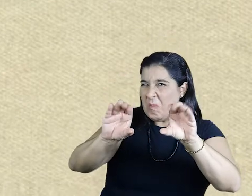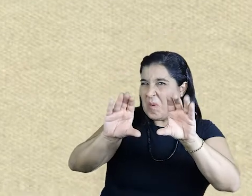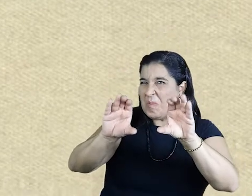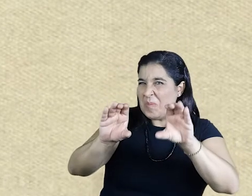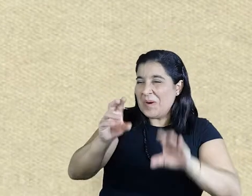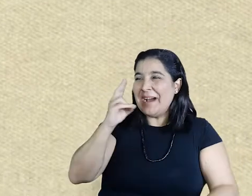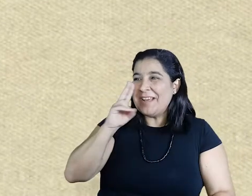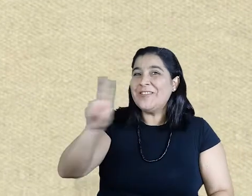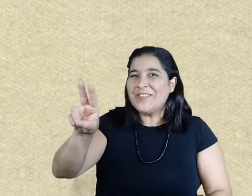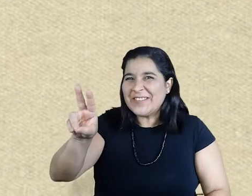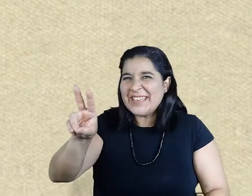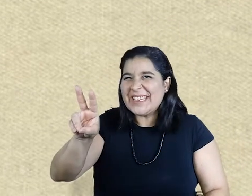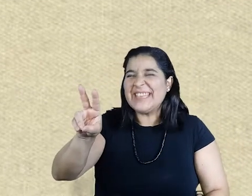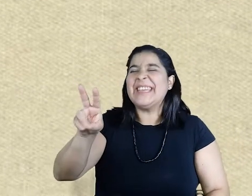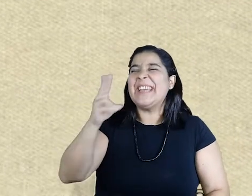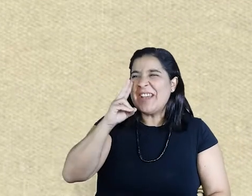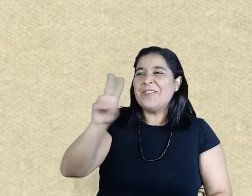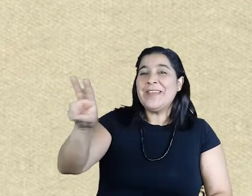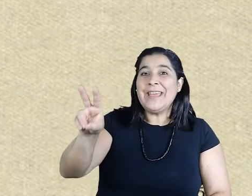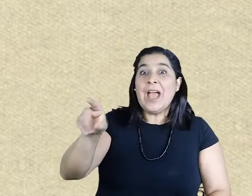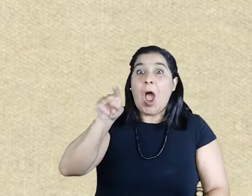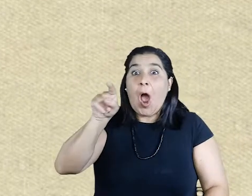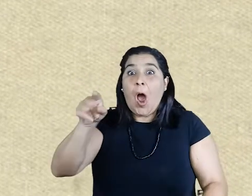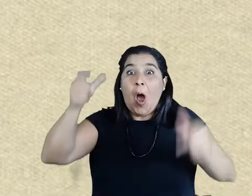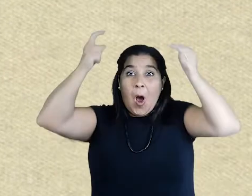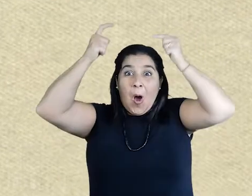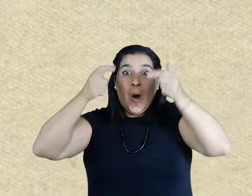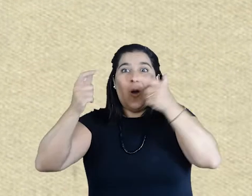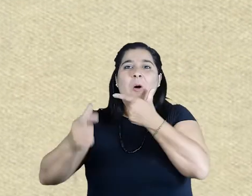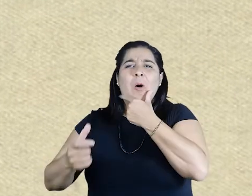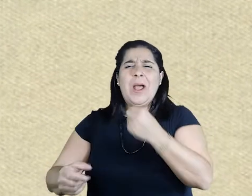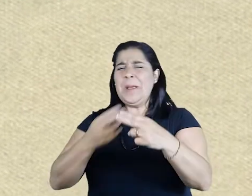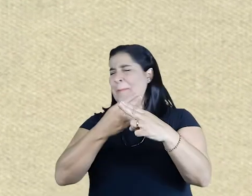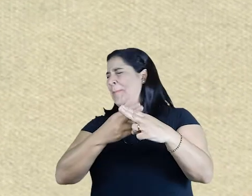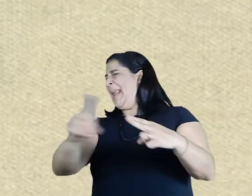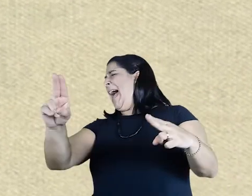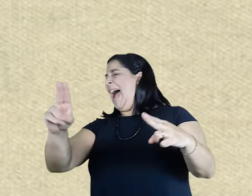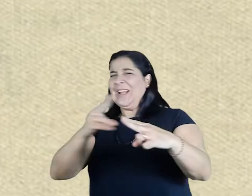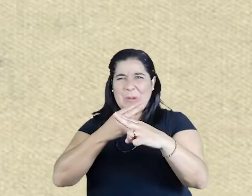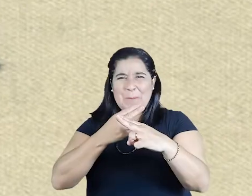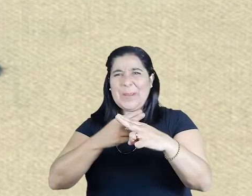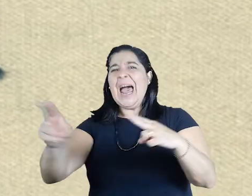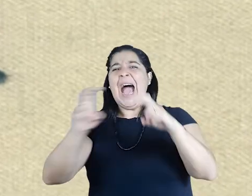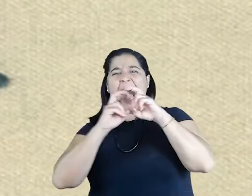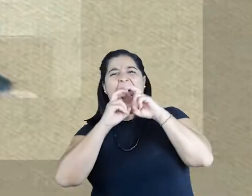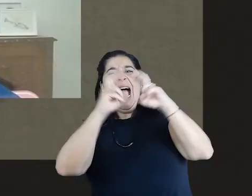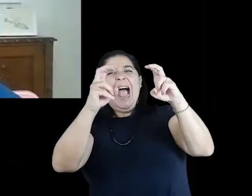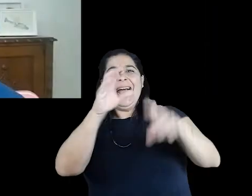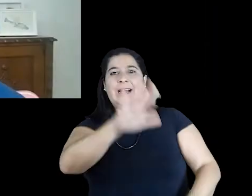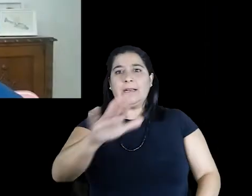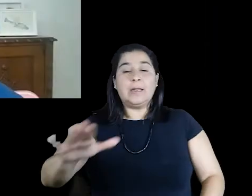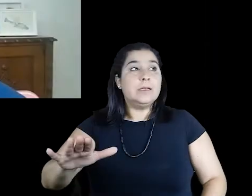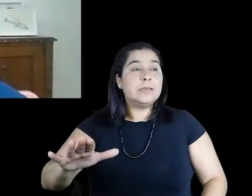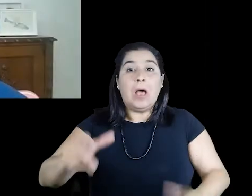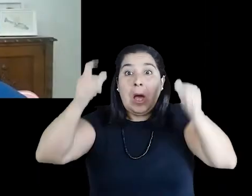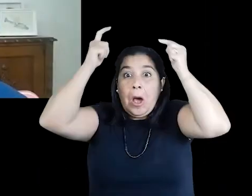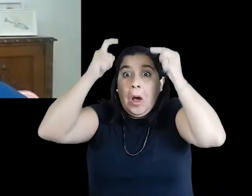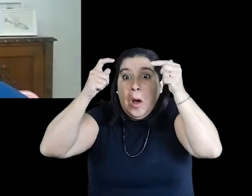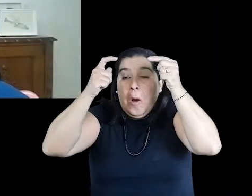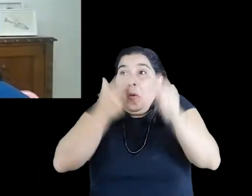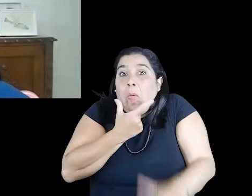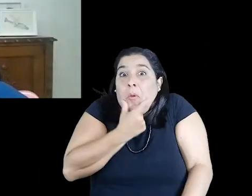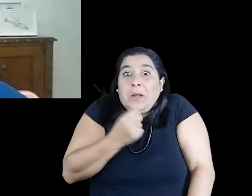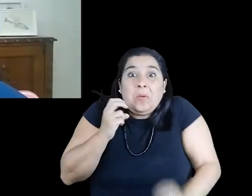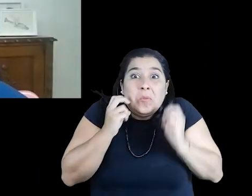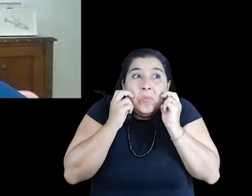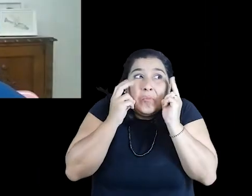rei. Apontou o dedo e gritou, o rei está nu! E aí o rei, meu Deus! E o rei